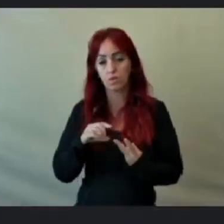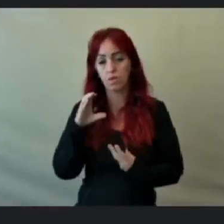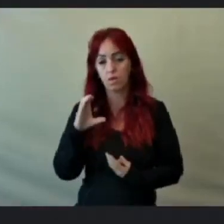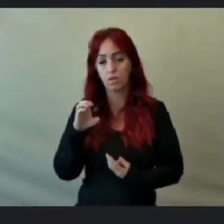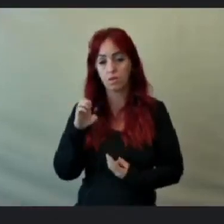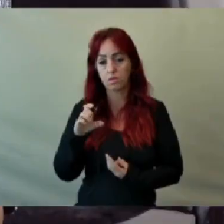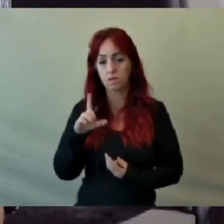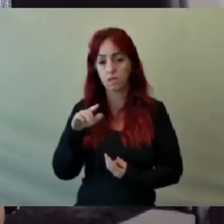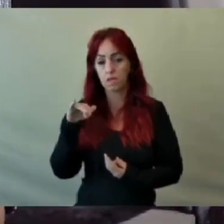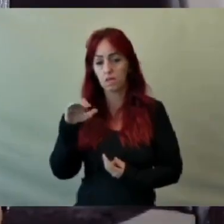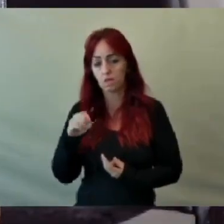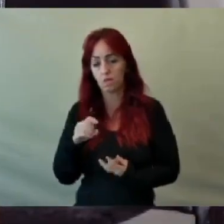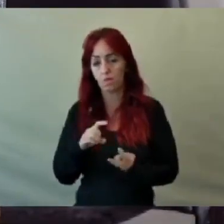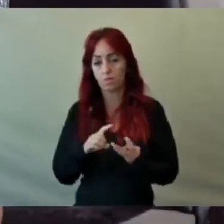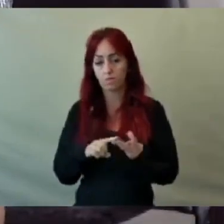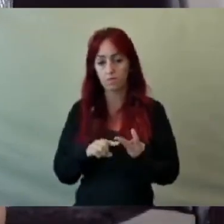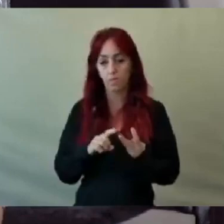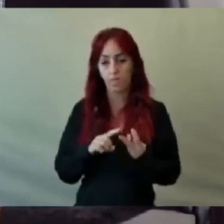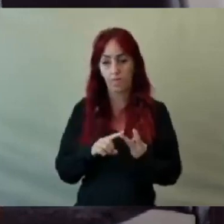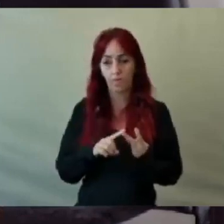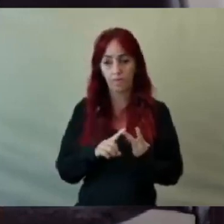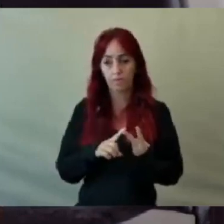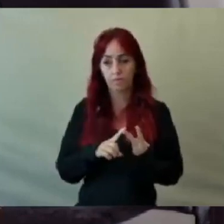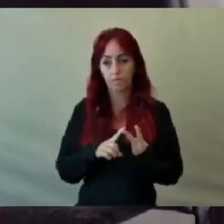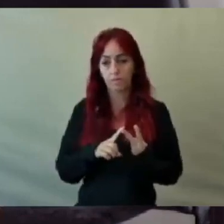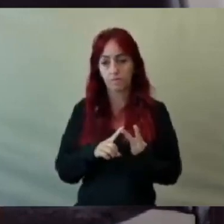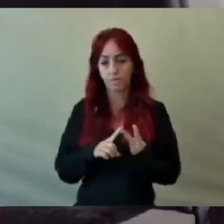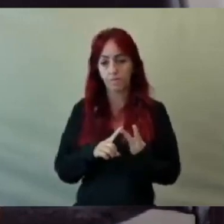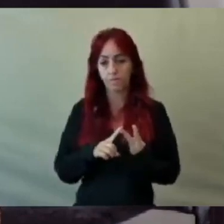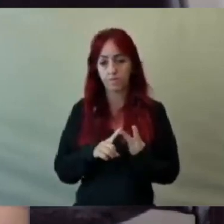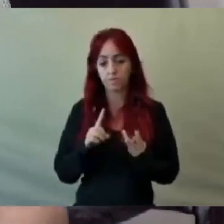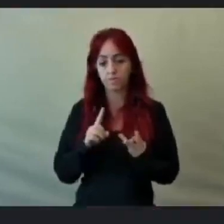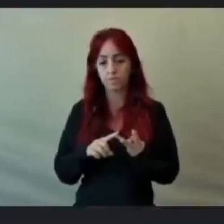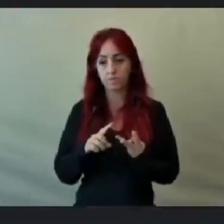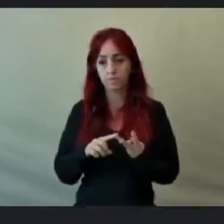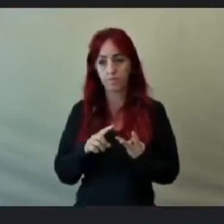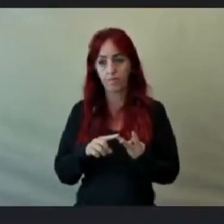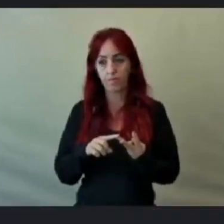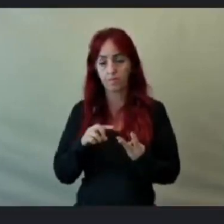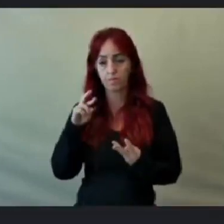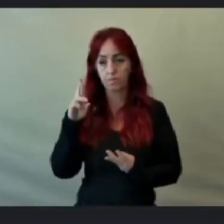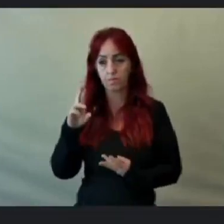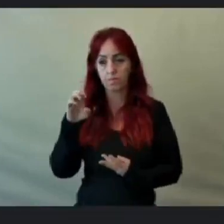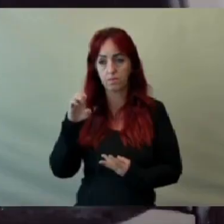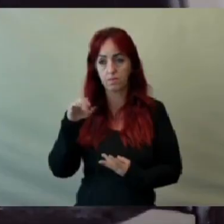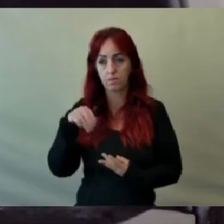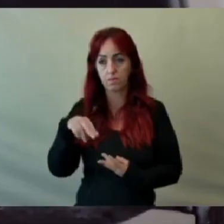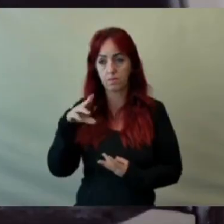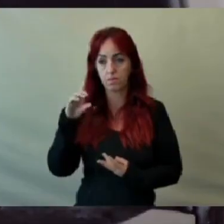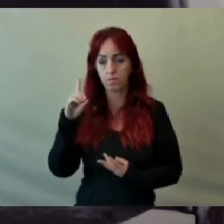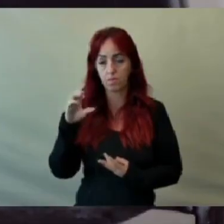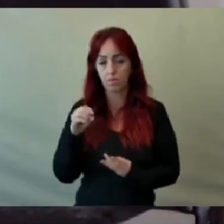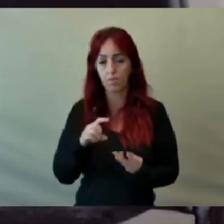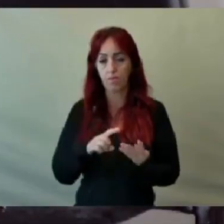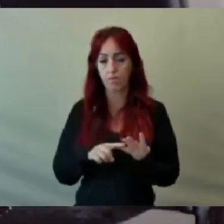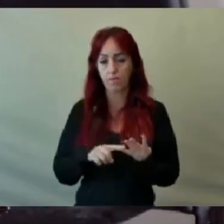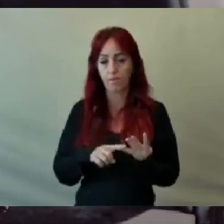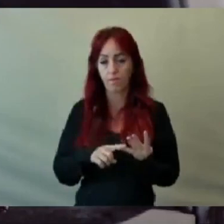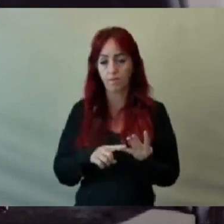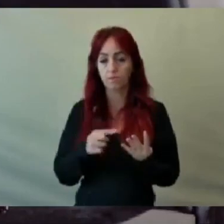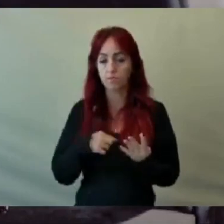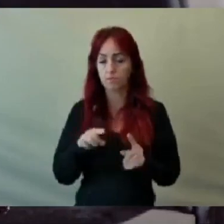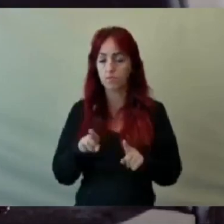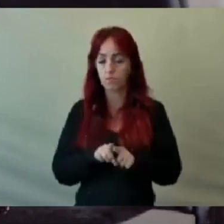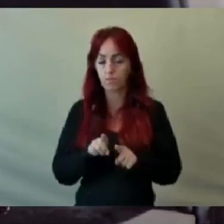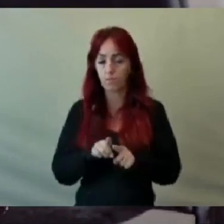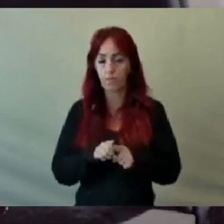requerimento, presidente. Como voto, nosso vereador Reinaldo Gomes? Com requerimento. Também voto com requerimento, aprovado o